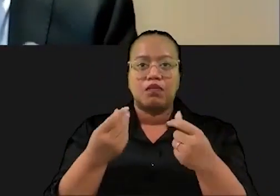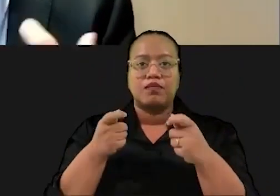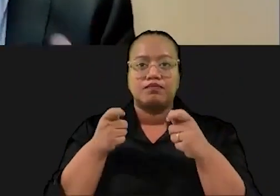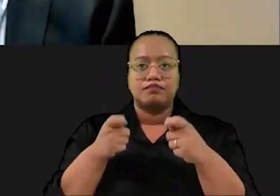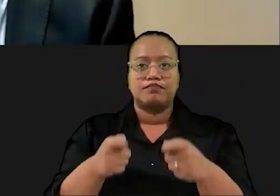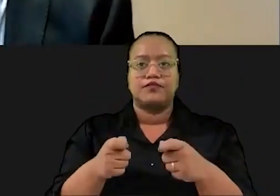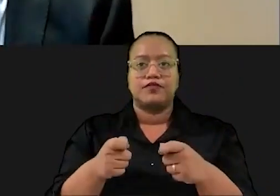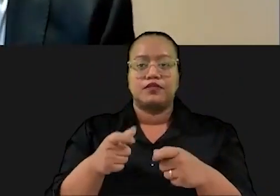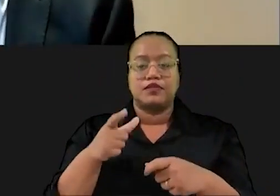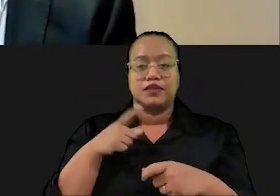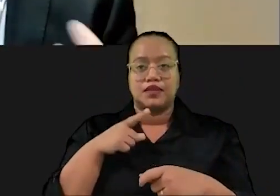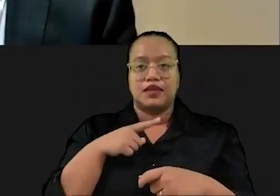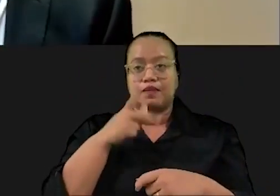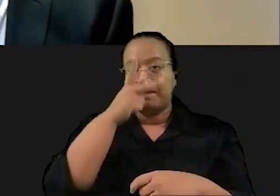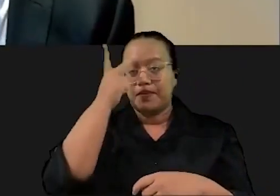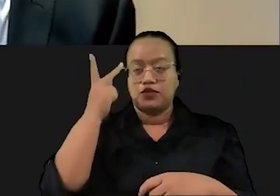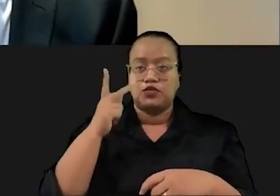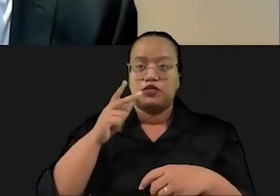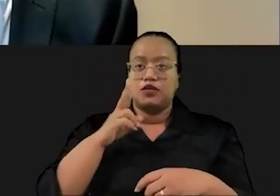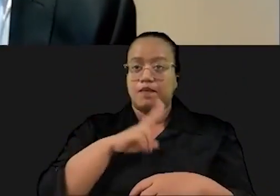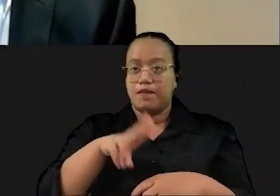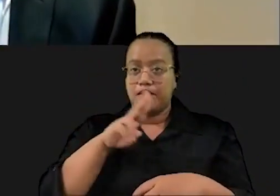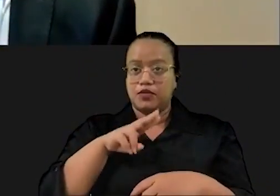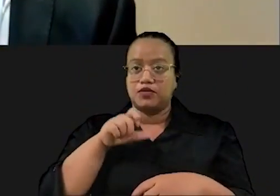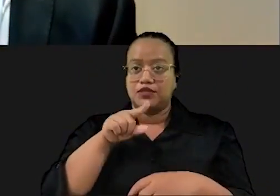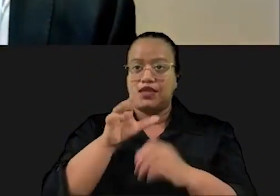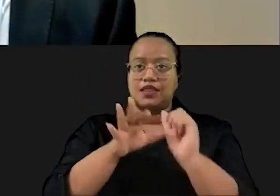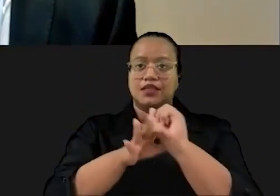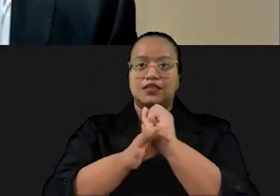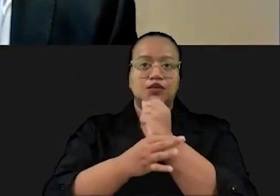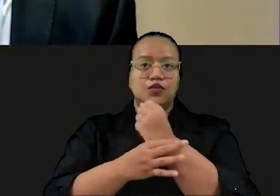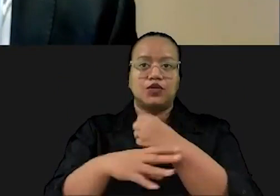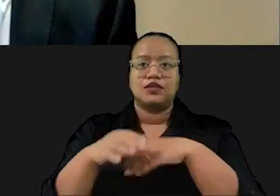métodos de trabalho, a gente tem uma segurança muito maior de que eles vão funcionar.